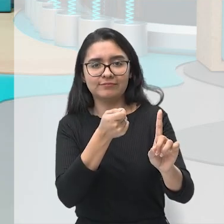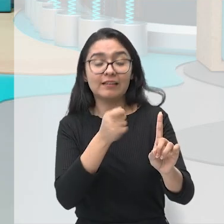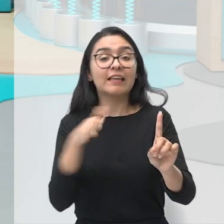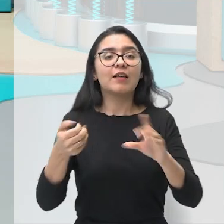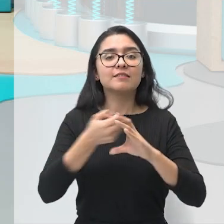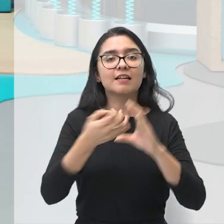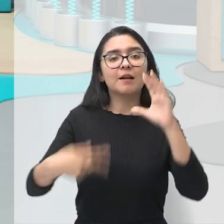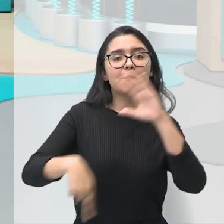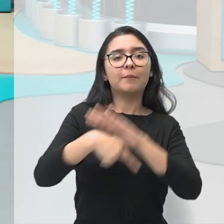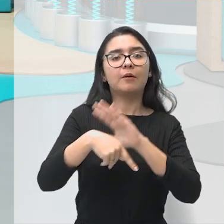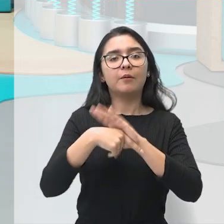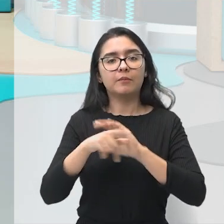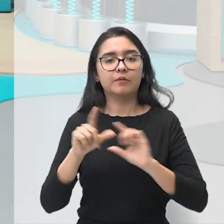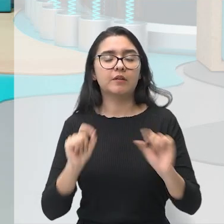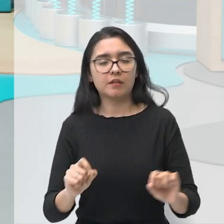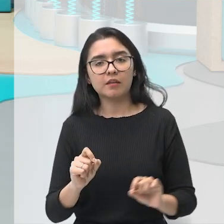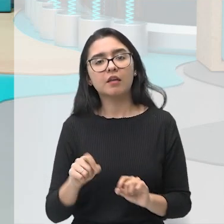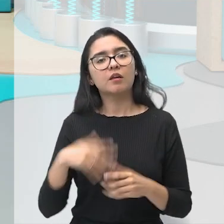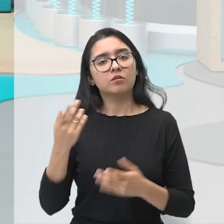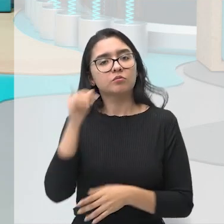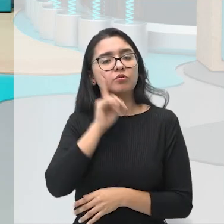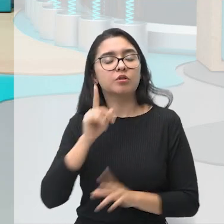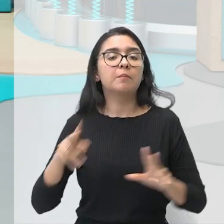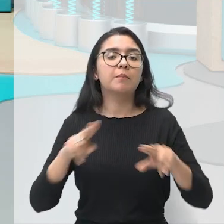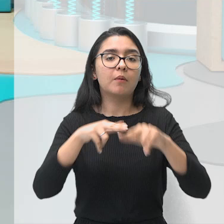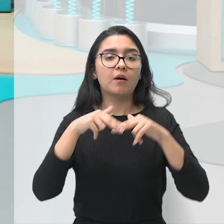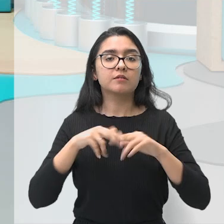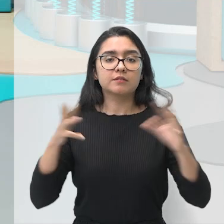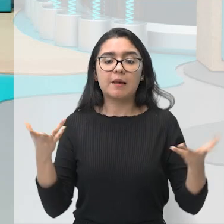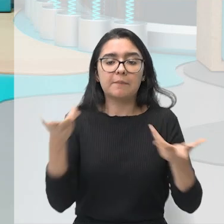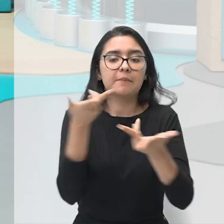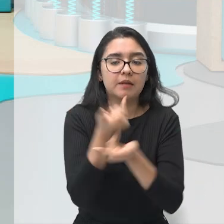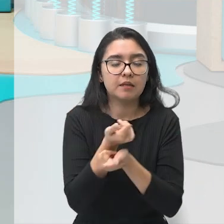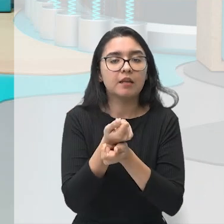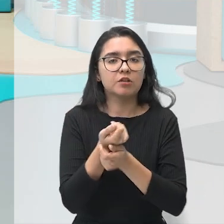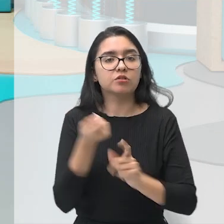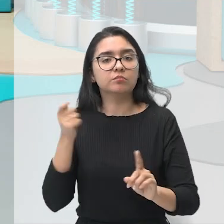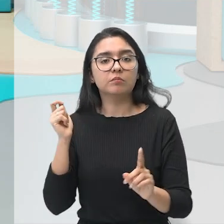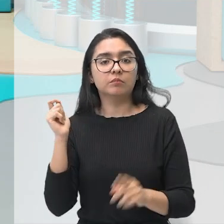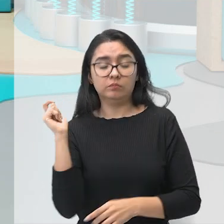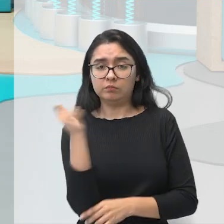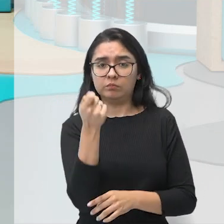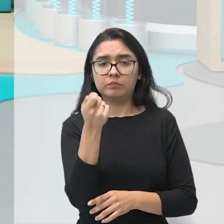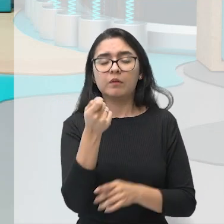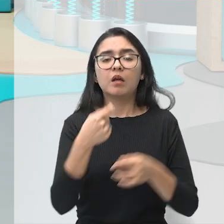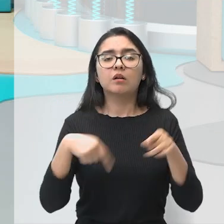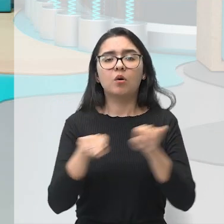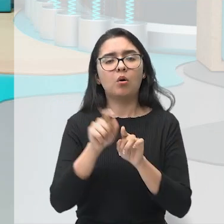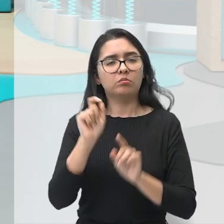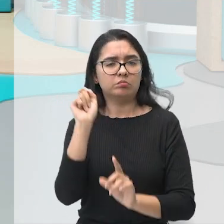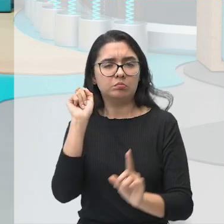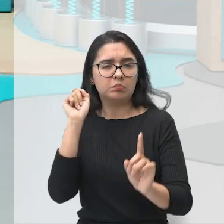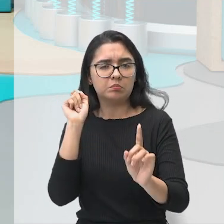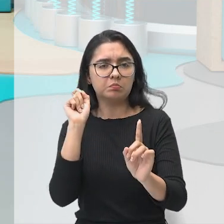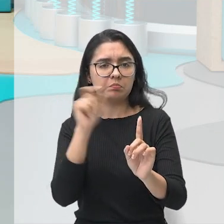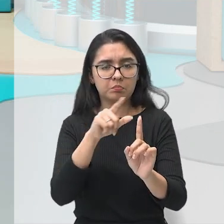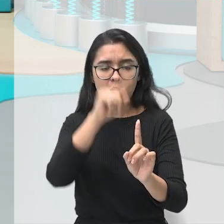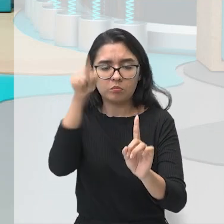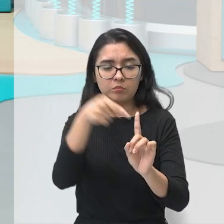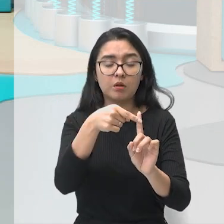essa característica presente no nosso cotidiano é porque as habilidades de arremessar e lançar durante muito tempo, elas